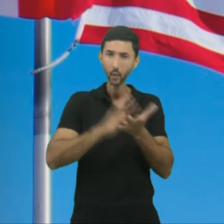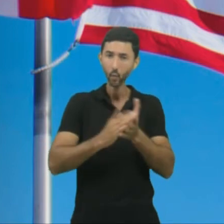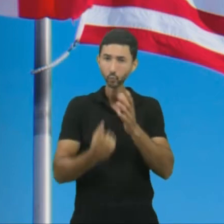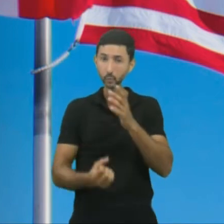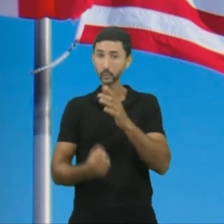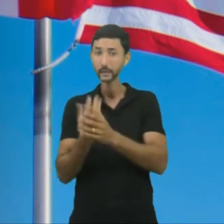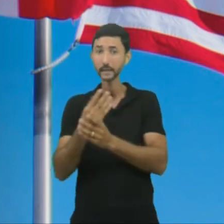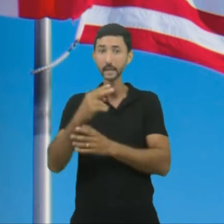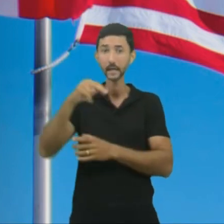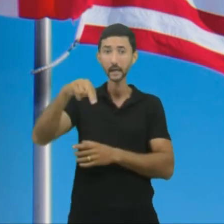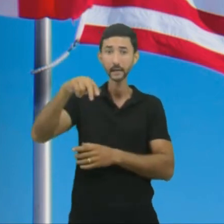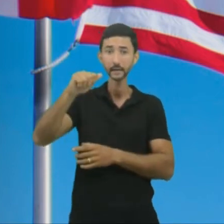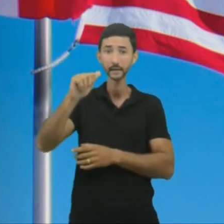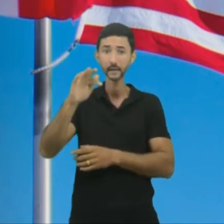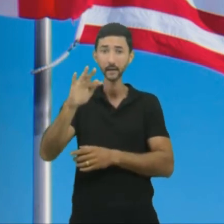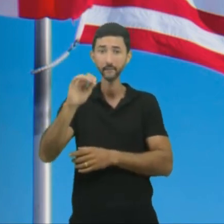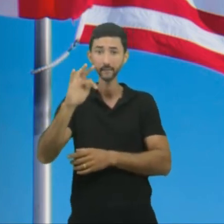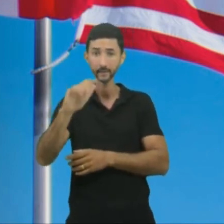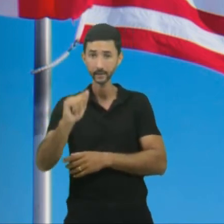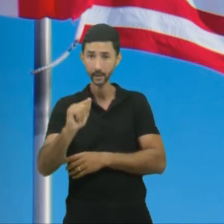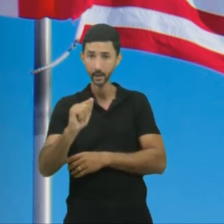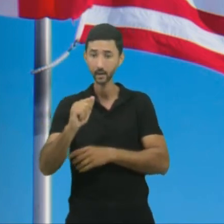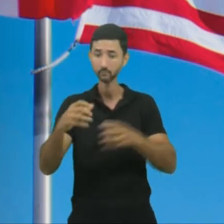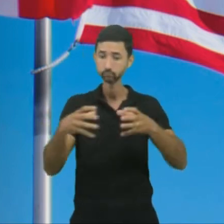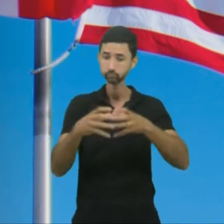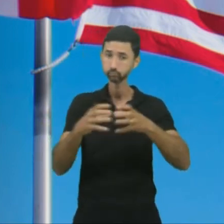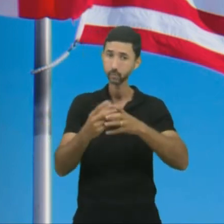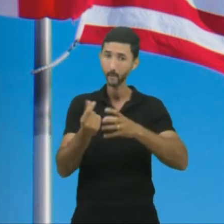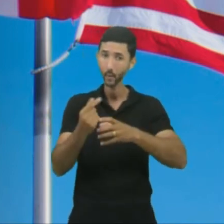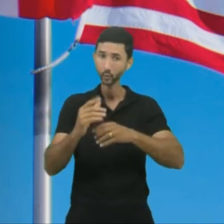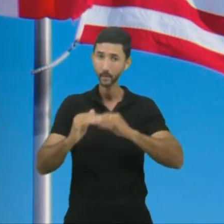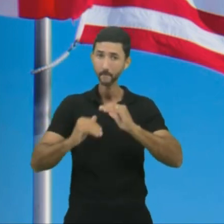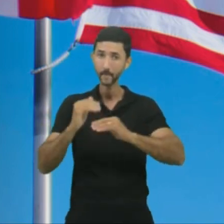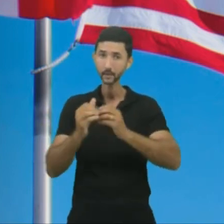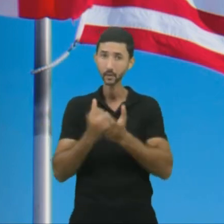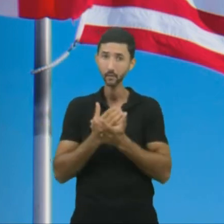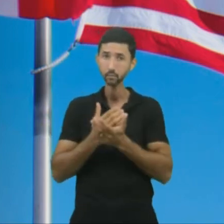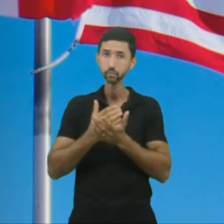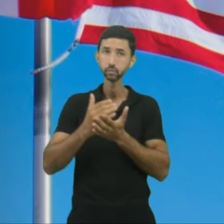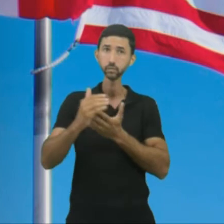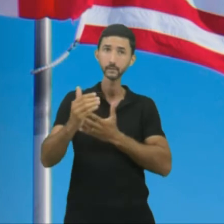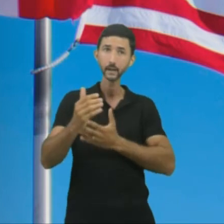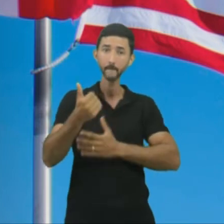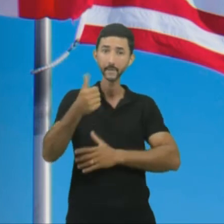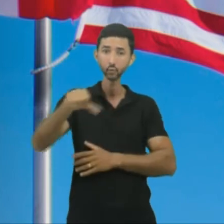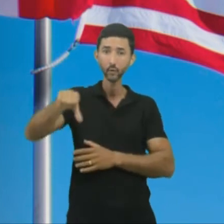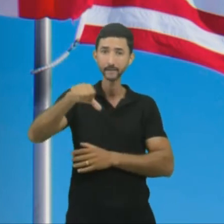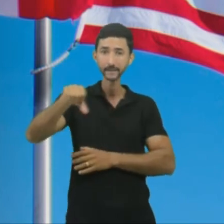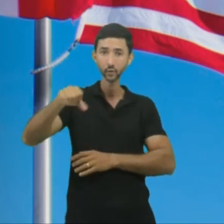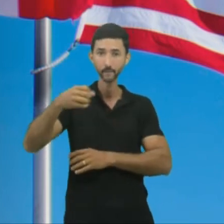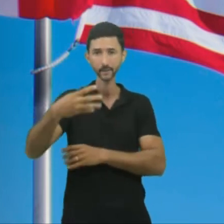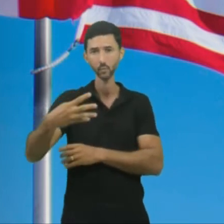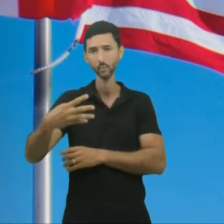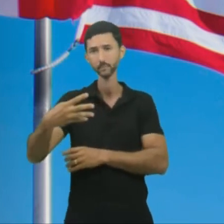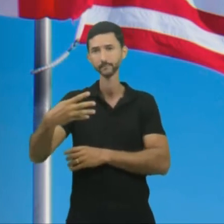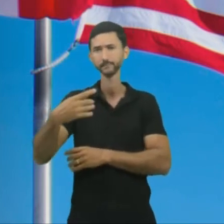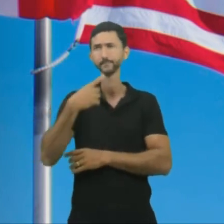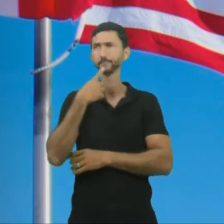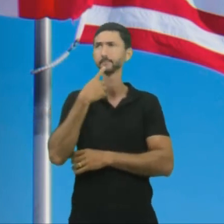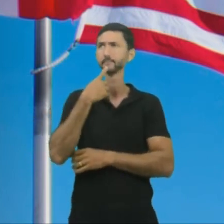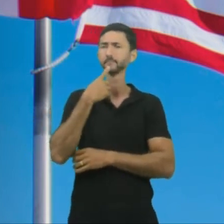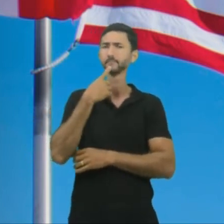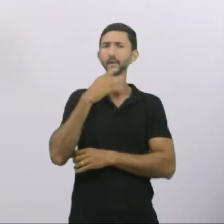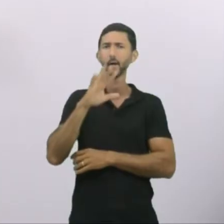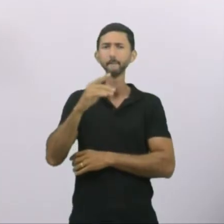o NAFTA, mas que só vai vigorar em 1994. Eu sei, aluno, você pode estar